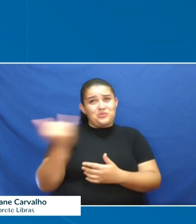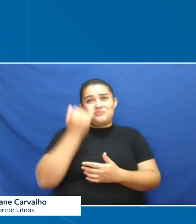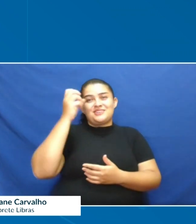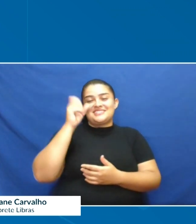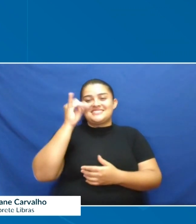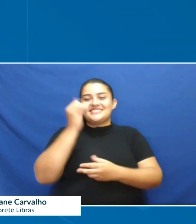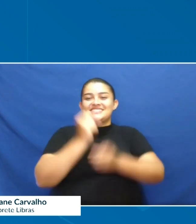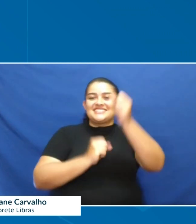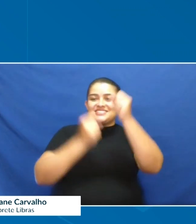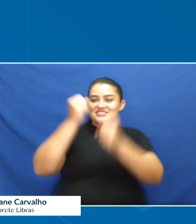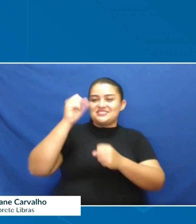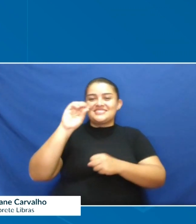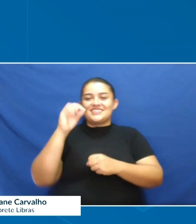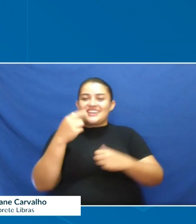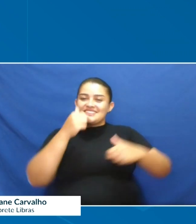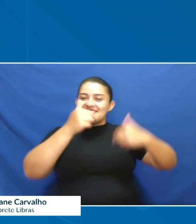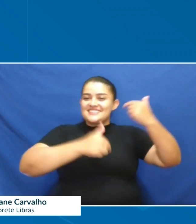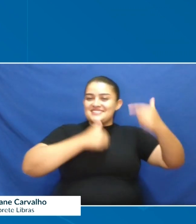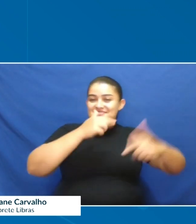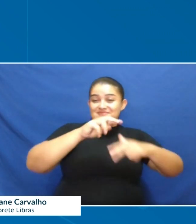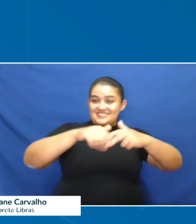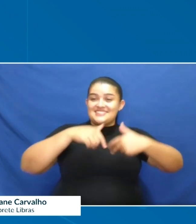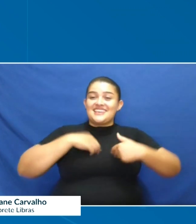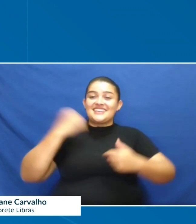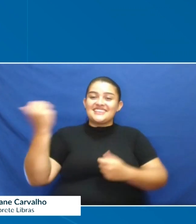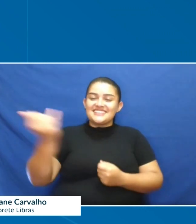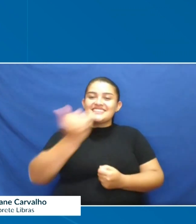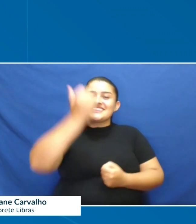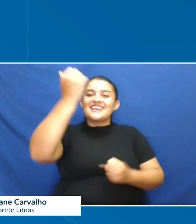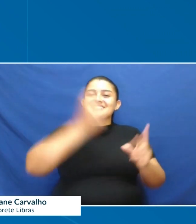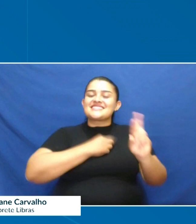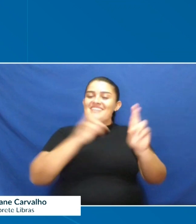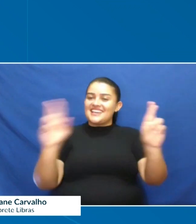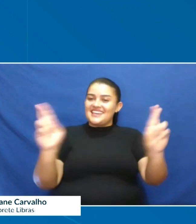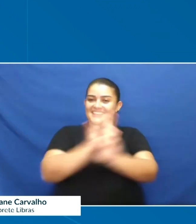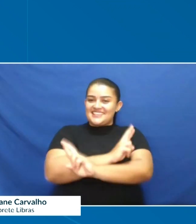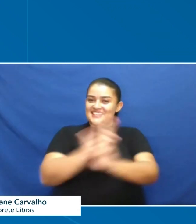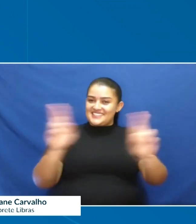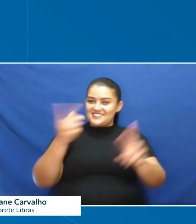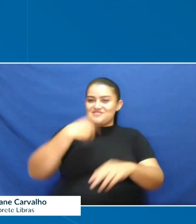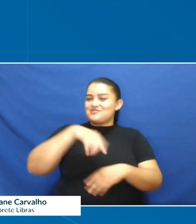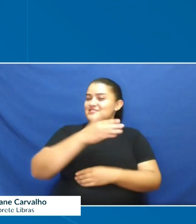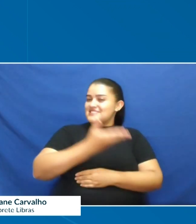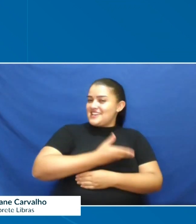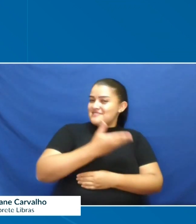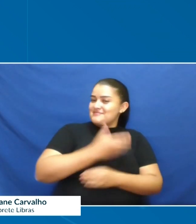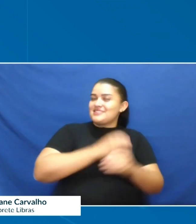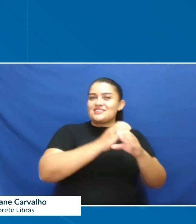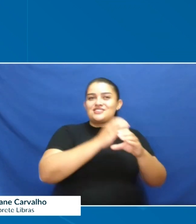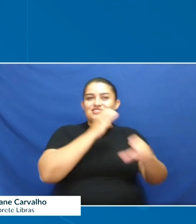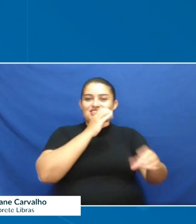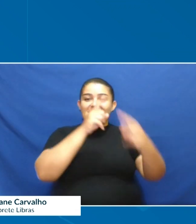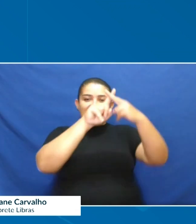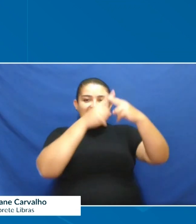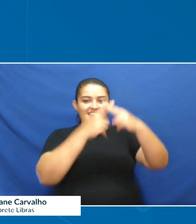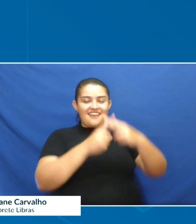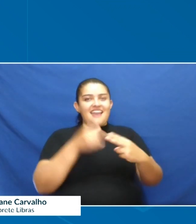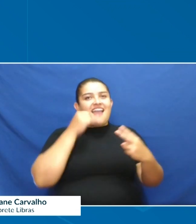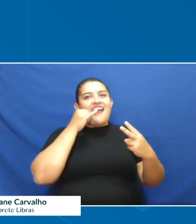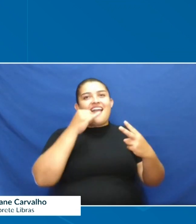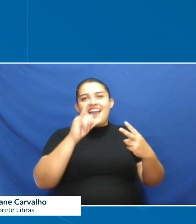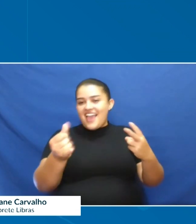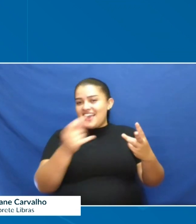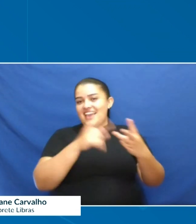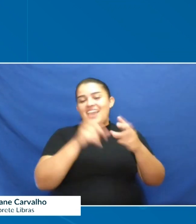ou de serviços, né? Então, é muito importante essa interação com os nossos colegas da engenharia mecânica, engenharia elétrica, engenharia